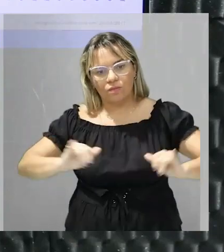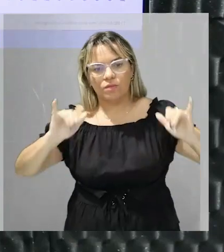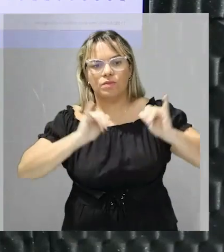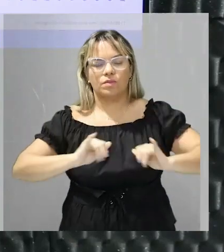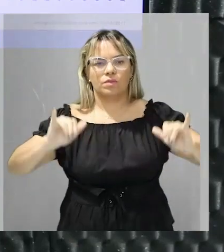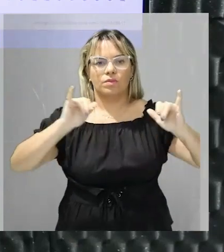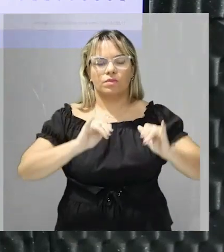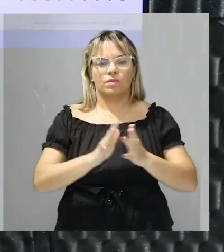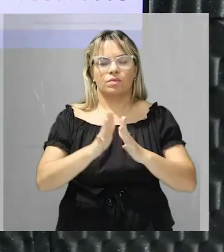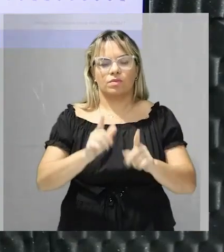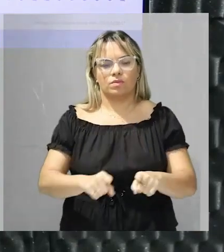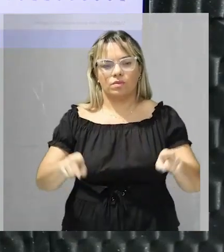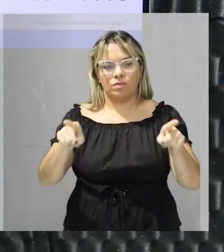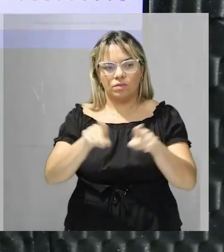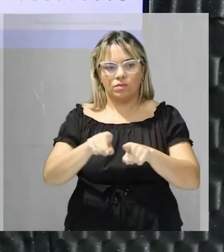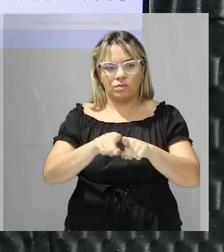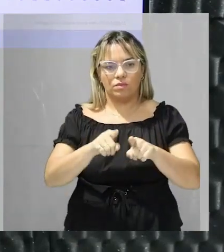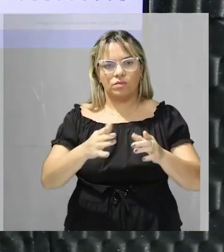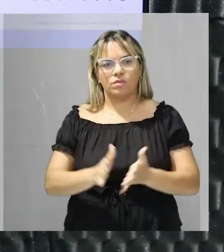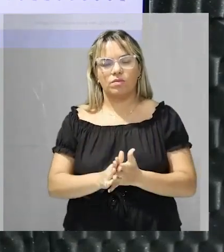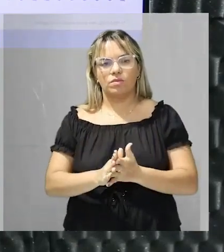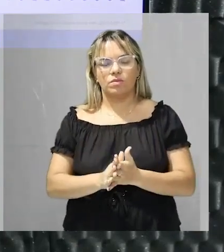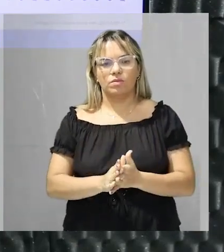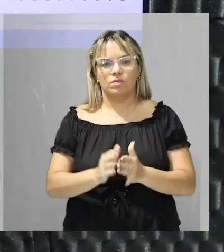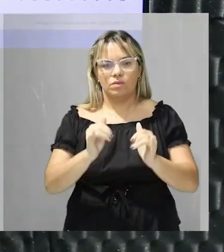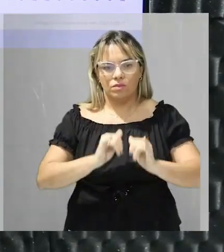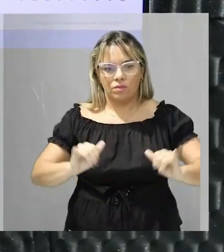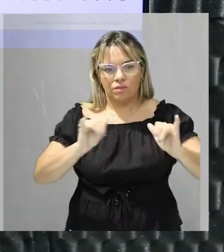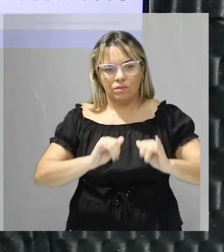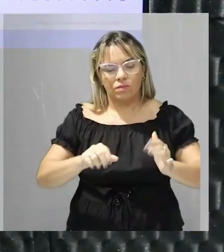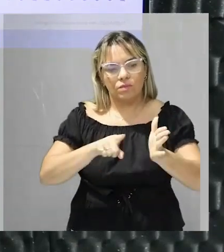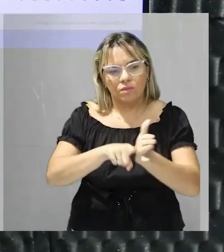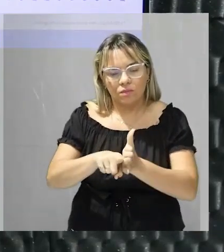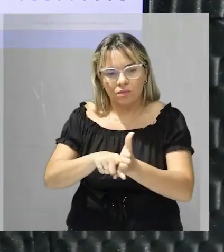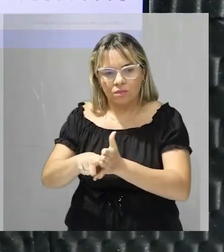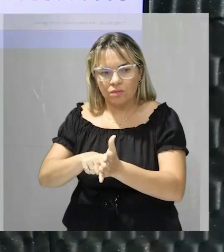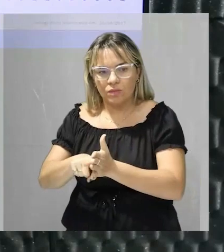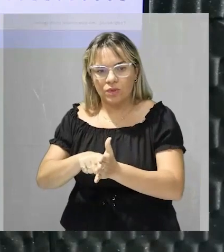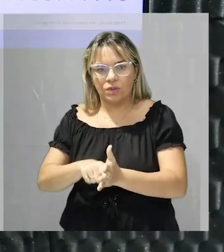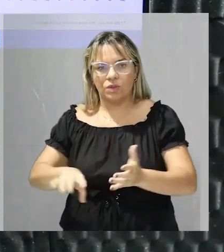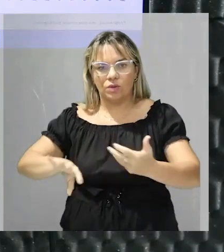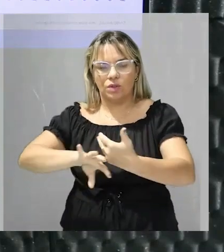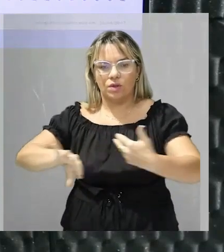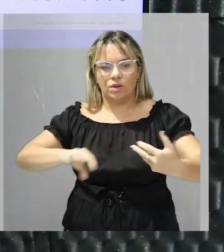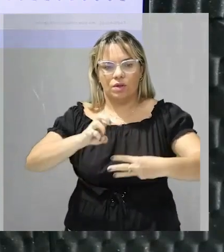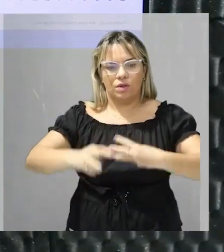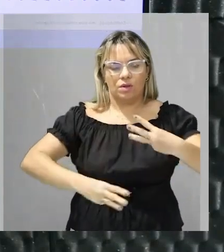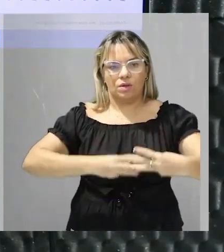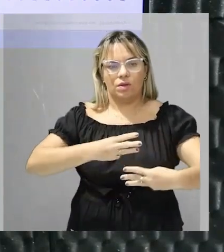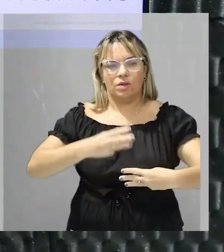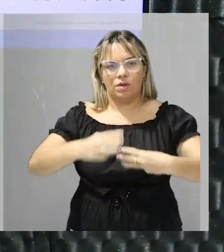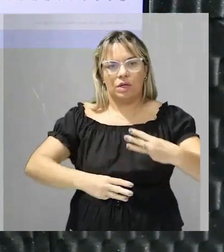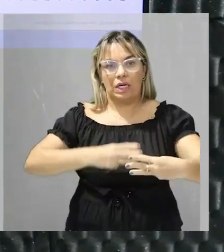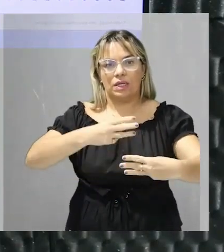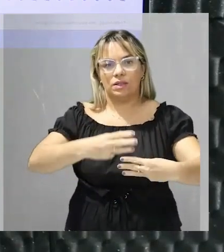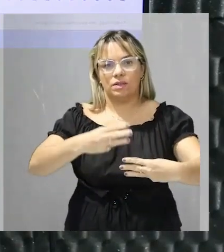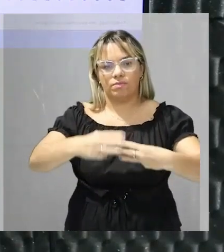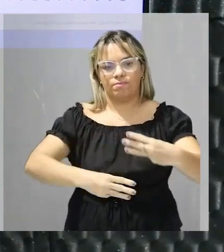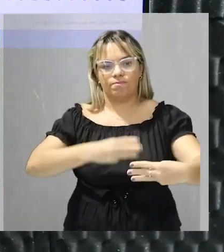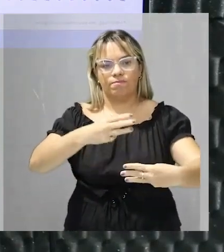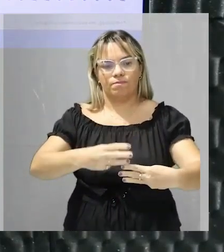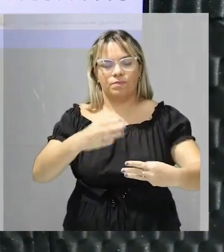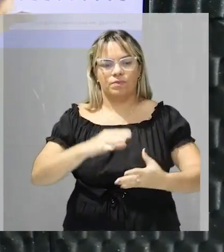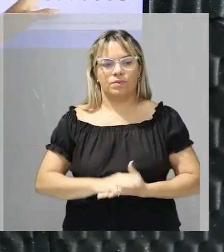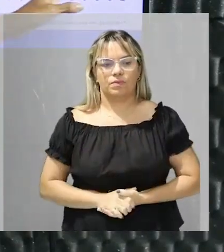E esses dados eles estão separados por trimestre Ou seja a cada três meses